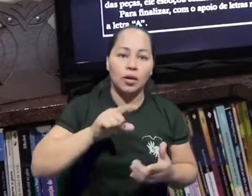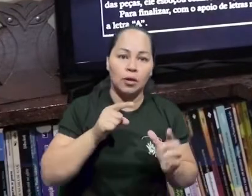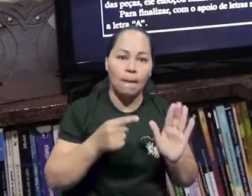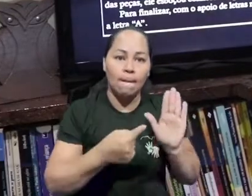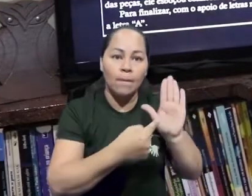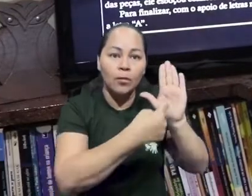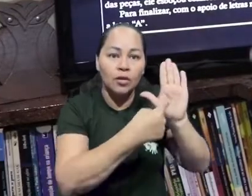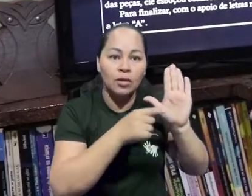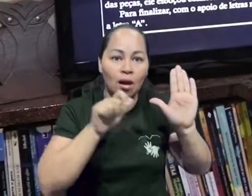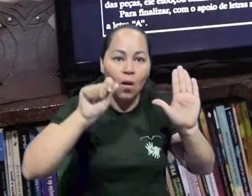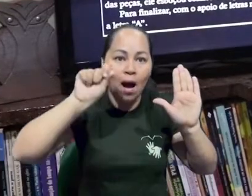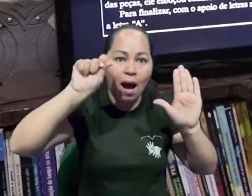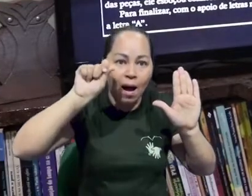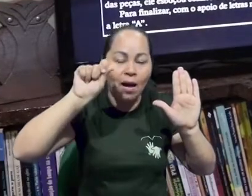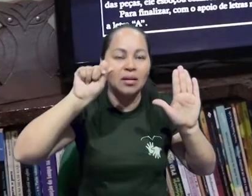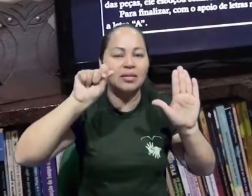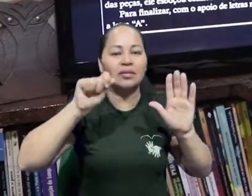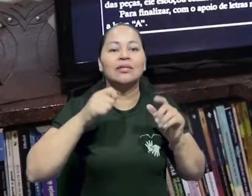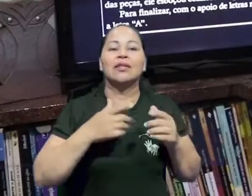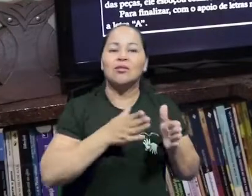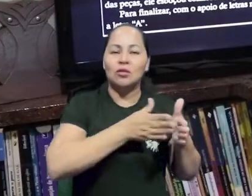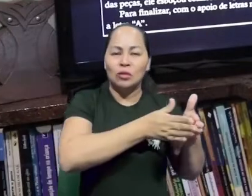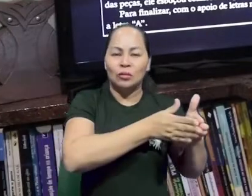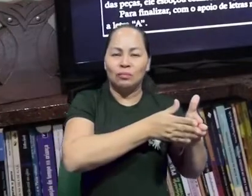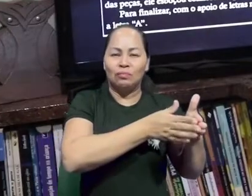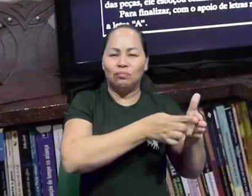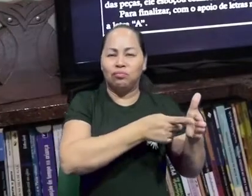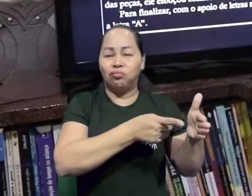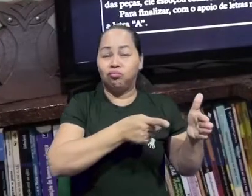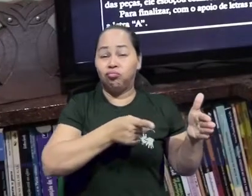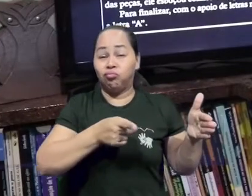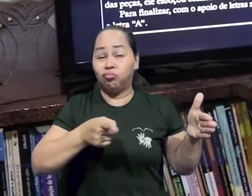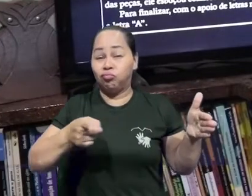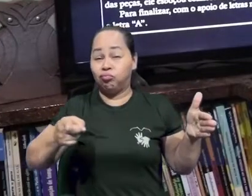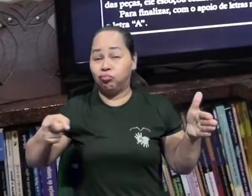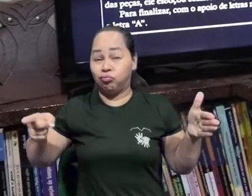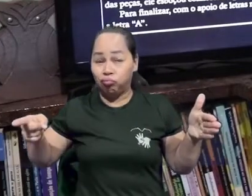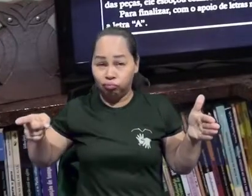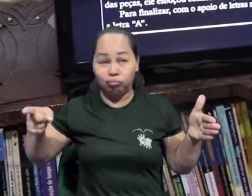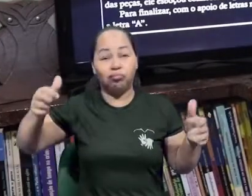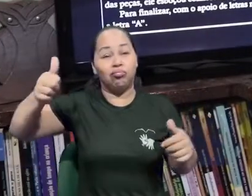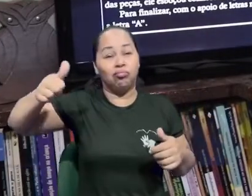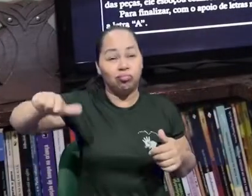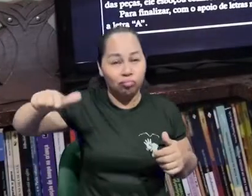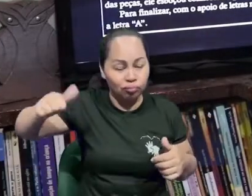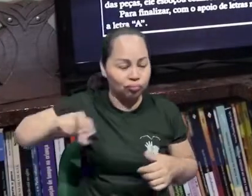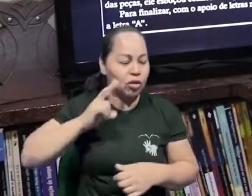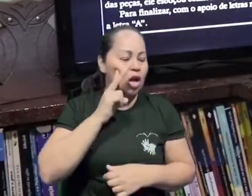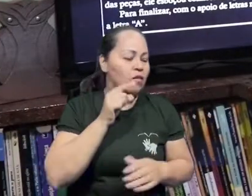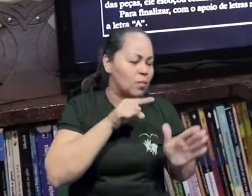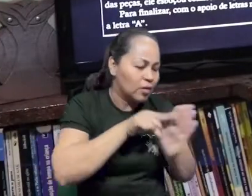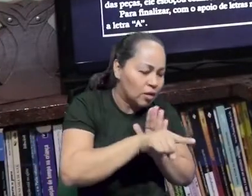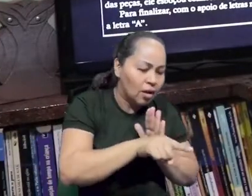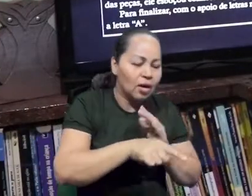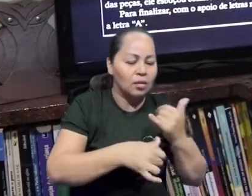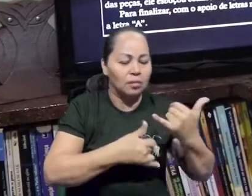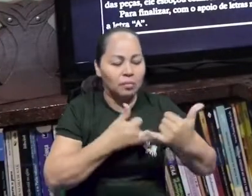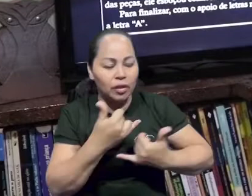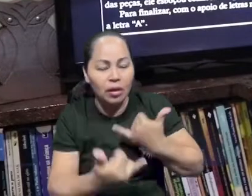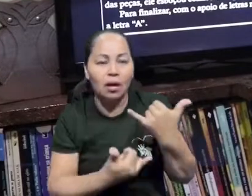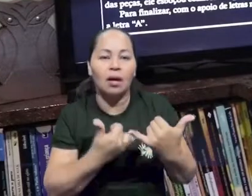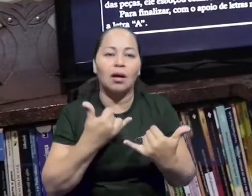a letra A. É bem extenso? É, mas eu preciso saber como que esse aluno chega, o que ele sabe, o que ele